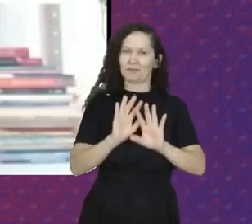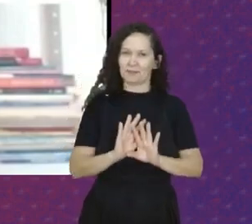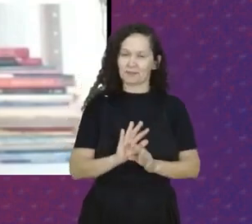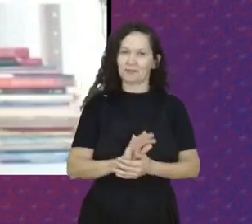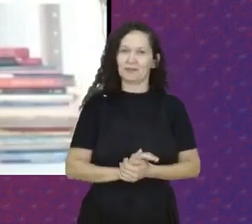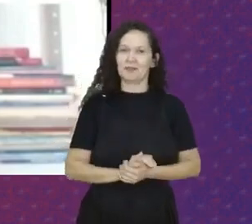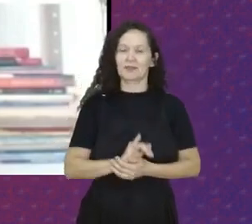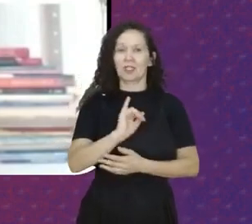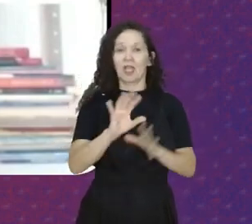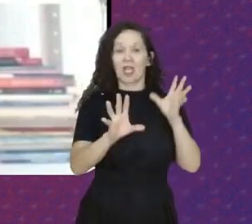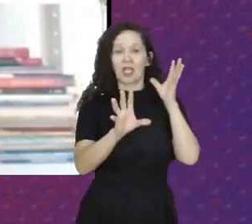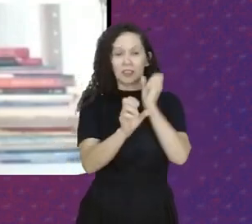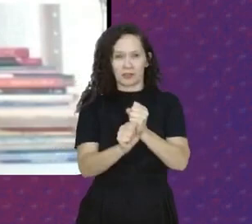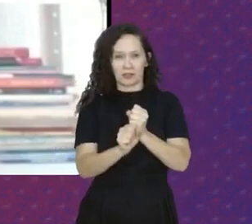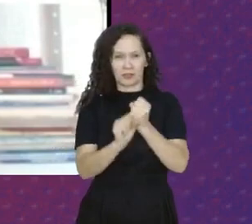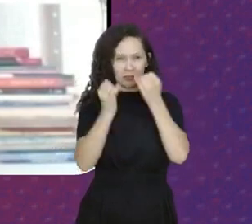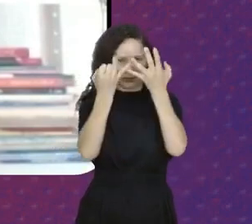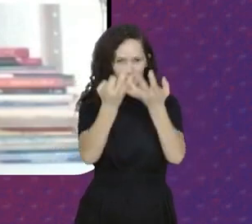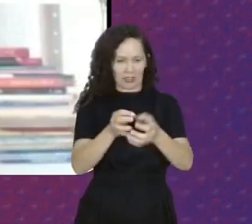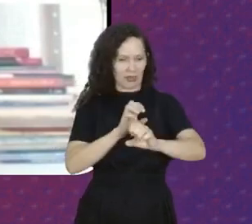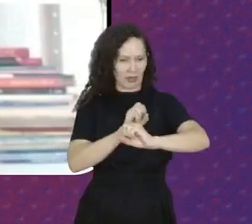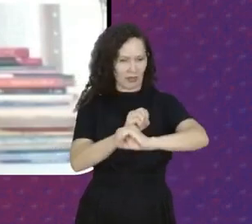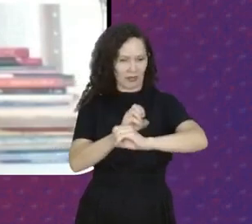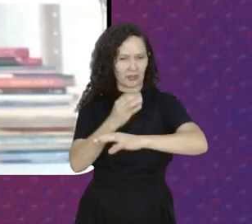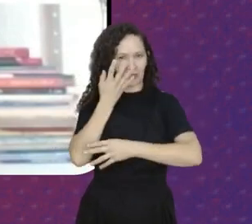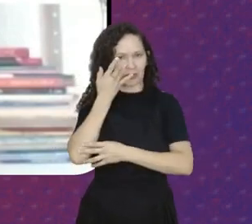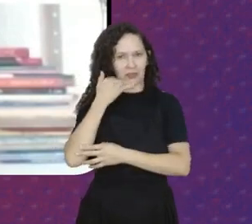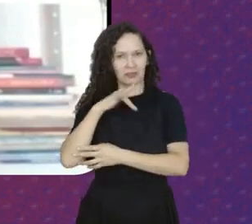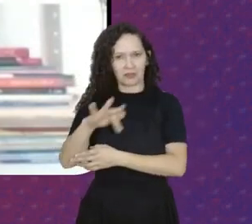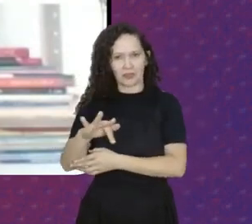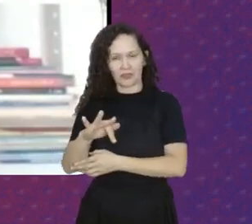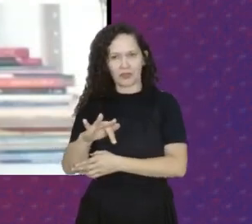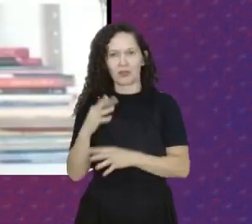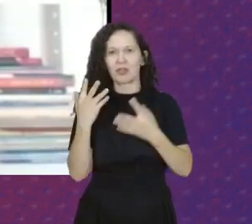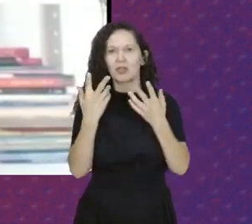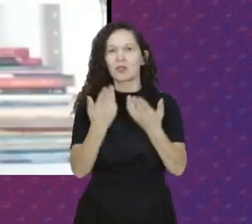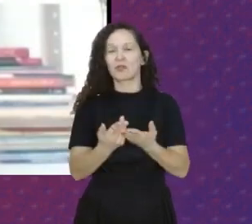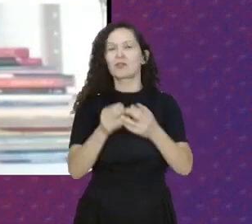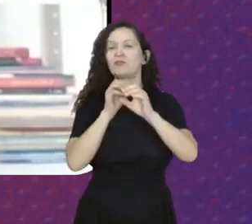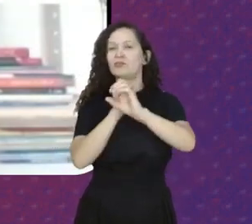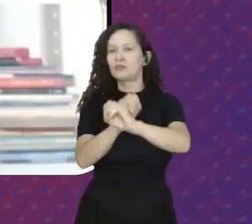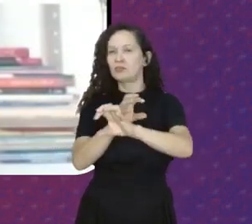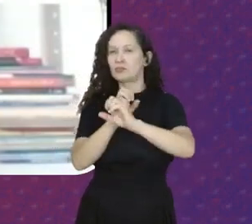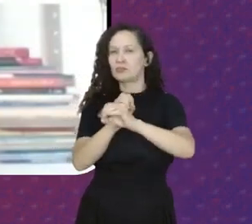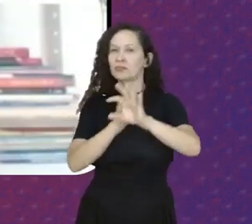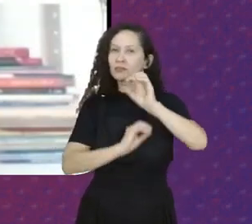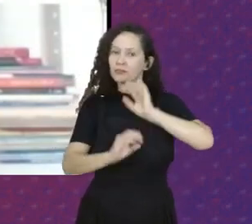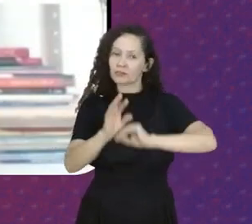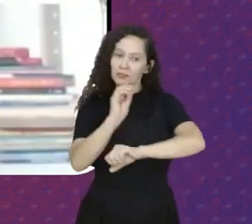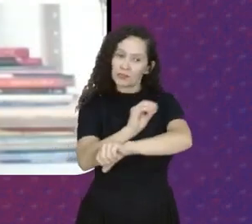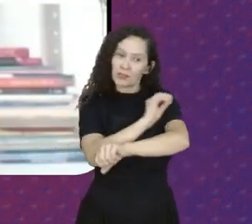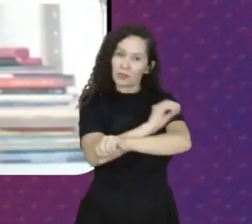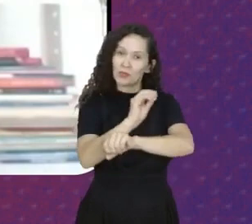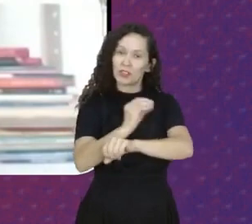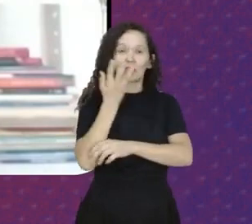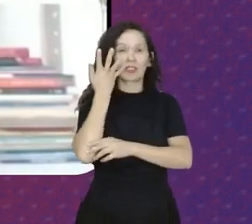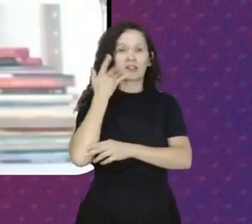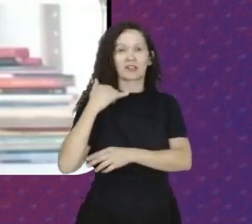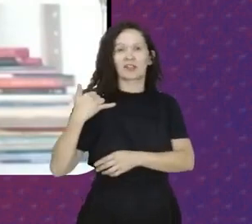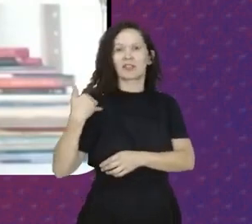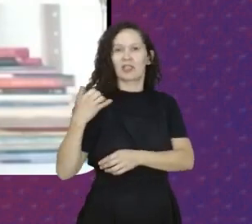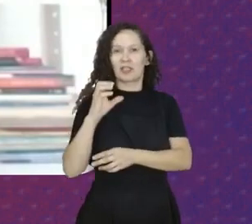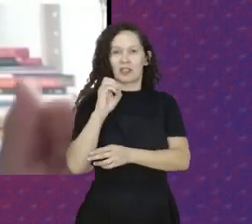gente sintetiza uma definição de educação infantil como sendo uma educação e um cuidado das crianças de 0 a 6